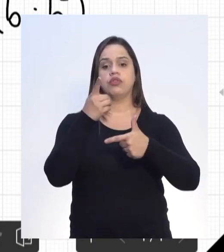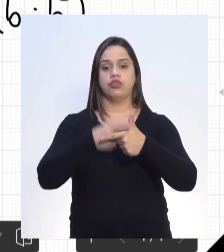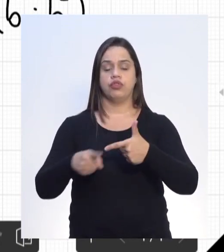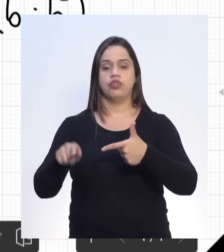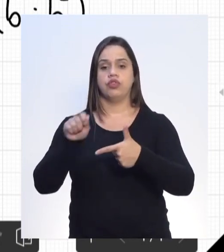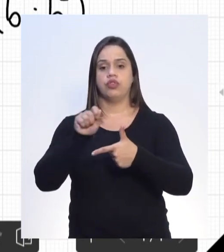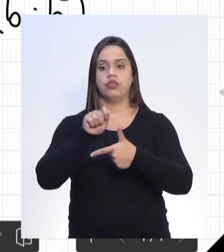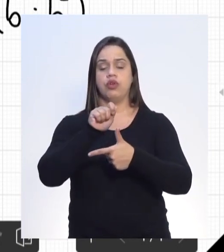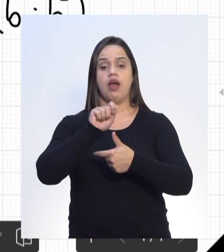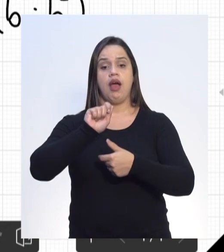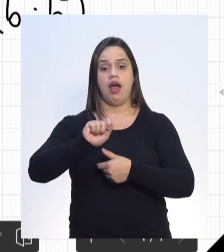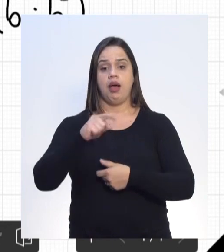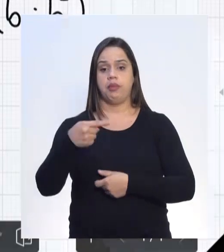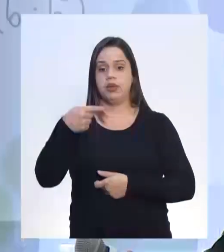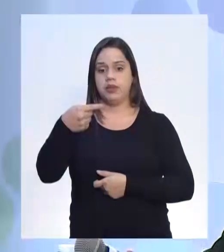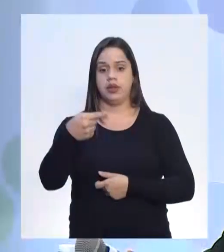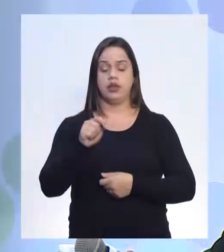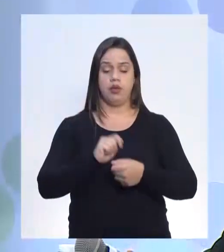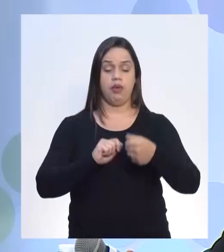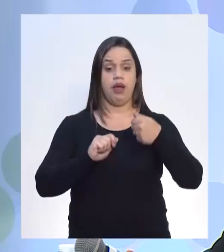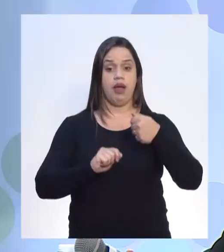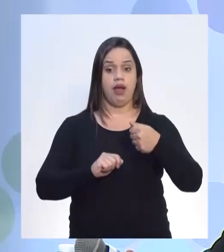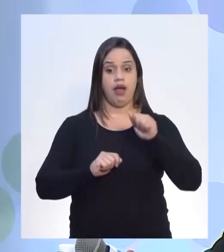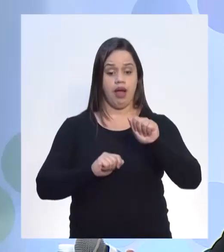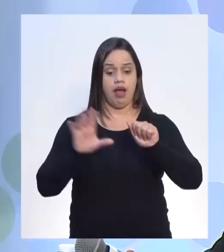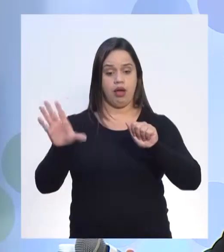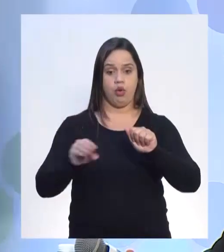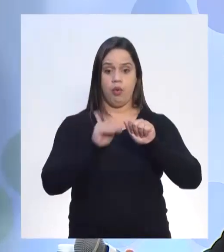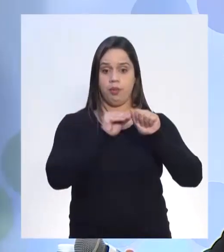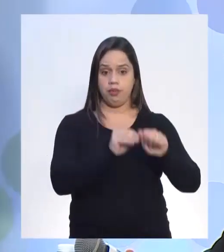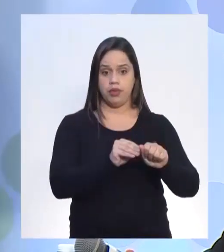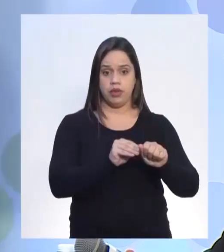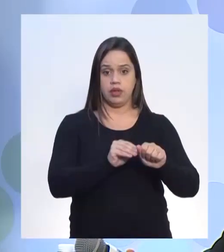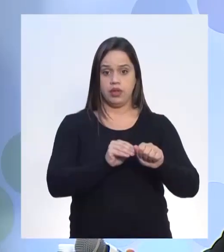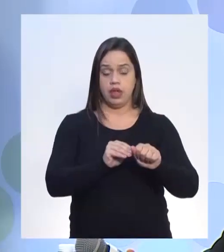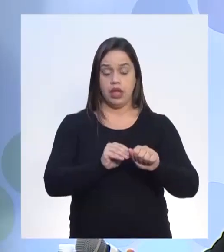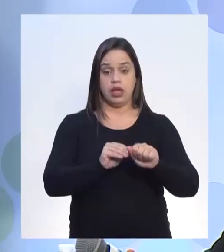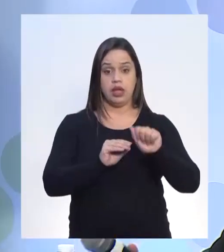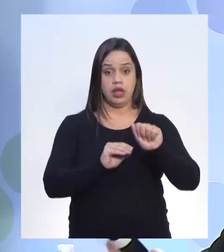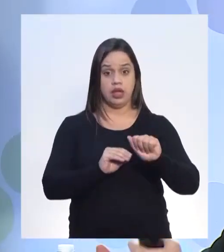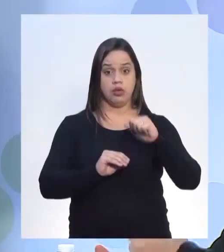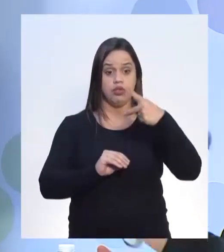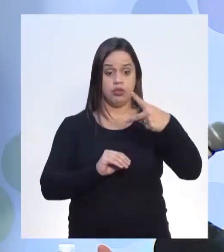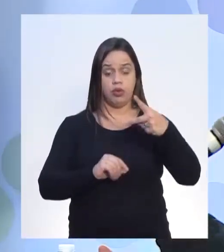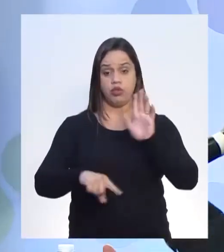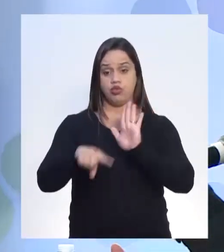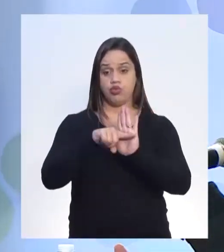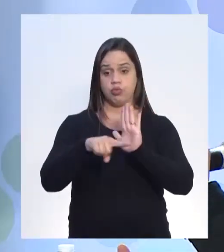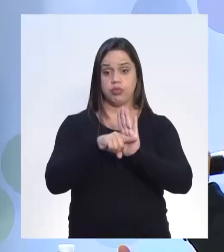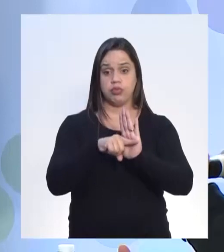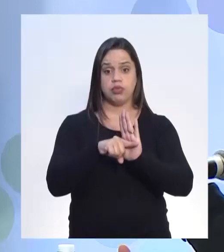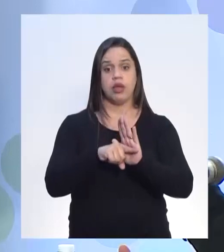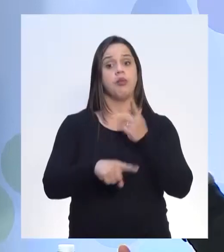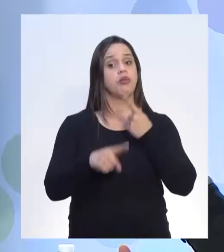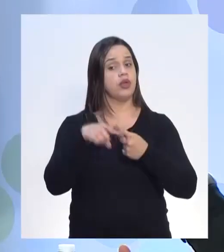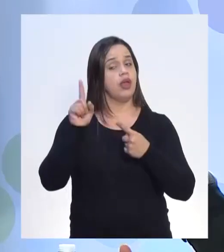a primeira, conserva essa base e subtrai os expoentes, tá? Já que você está fazendo